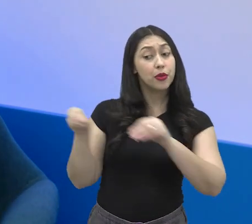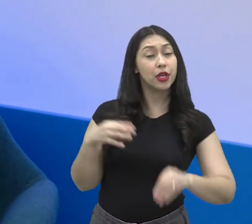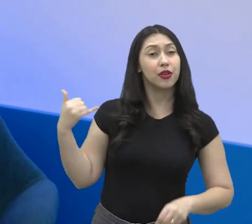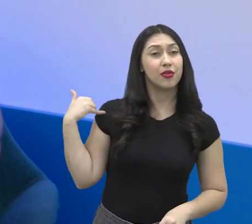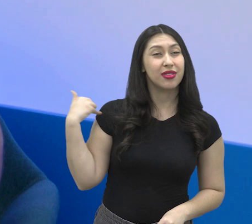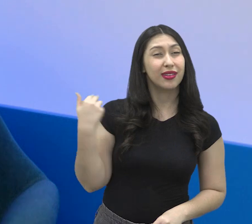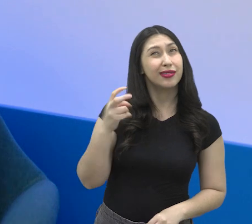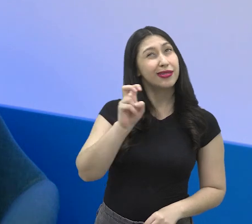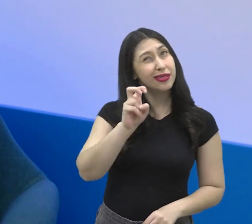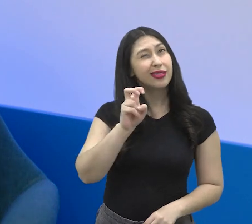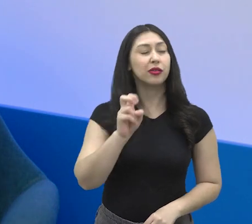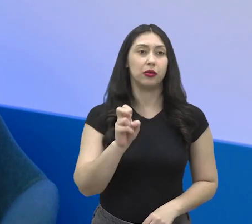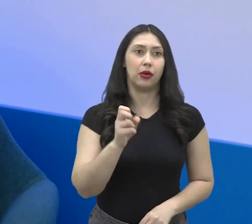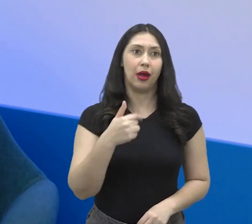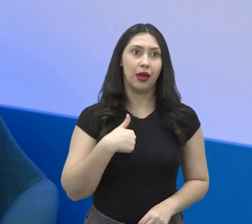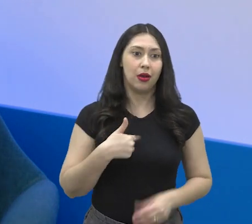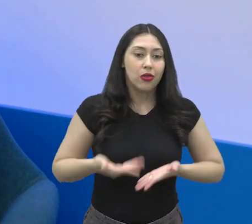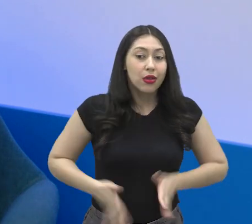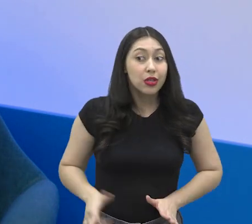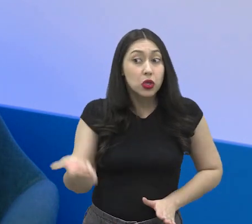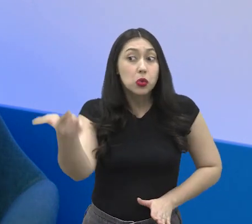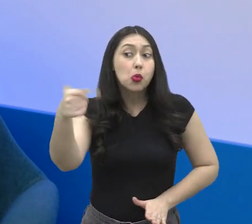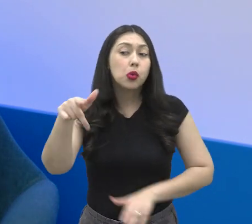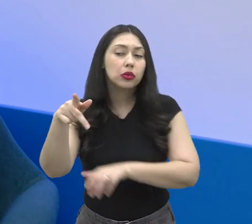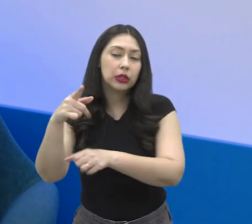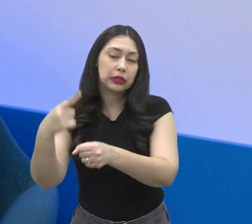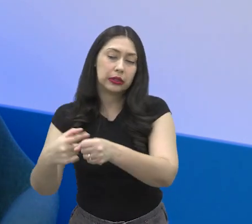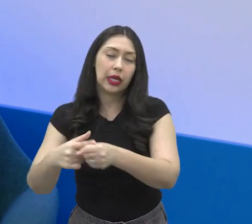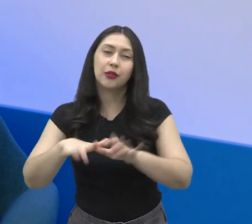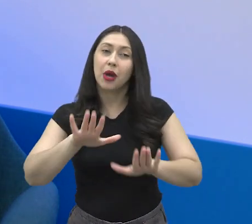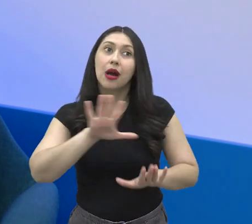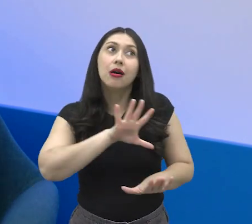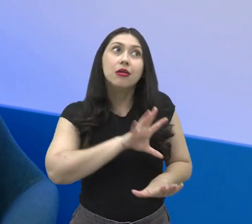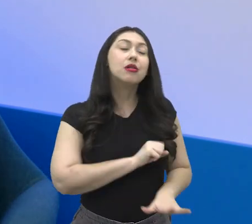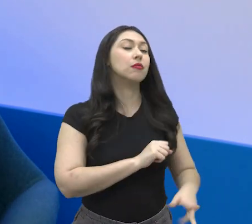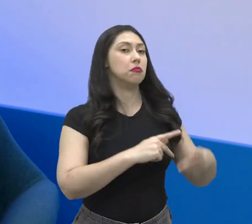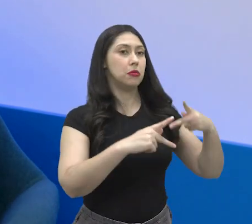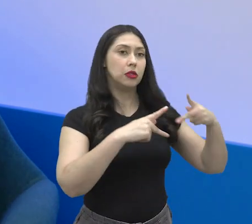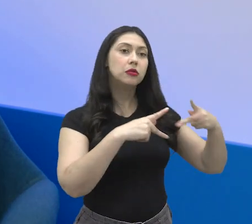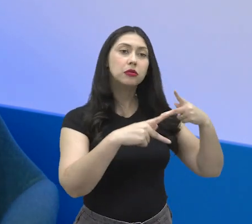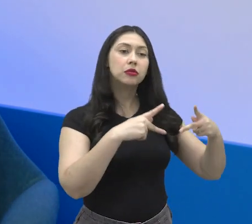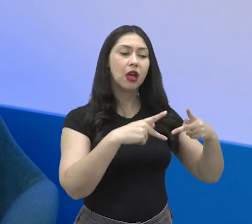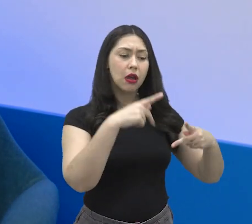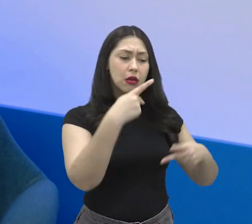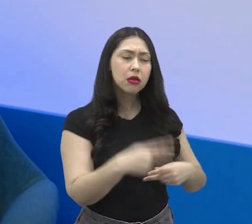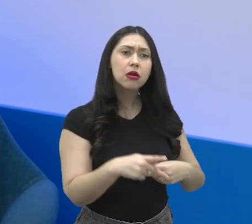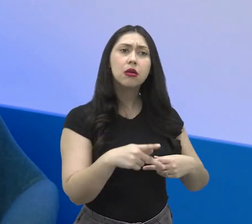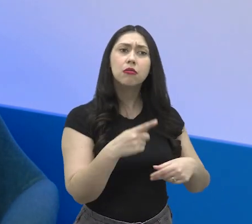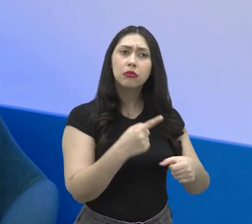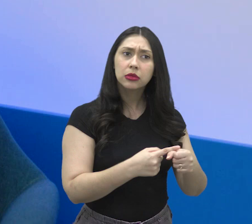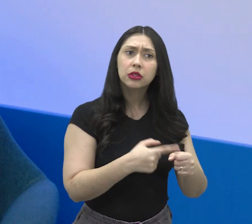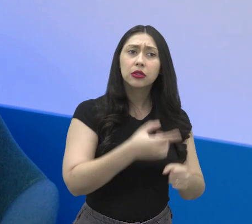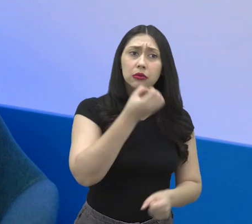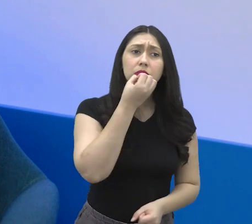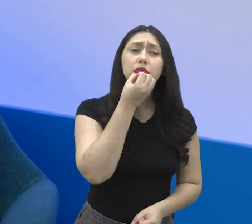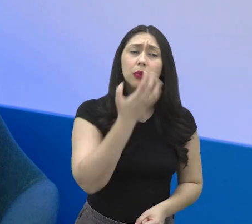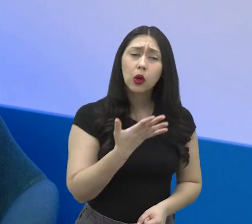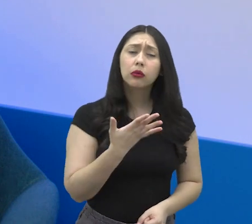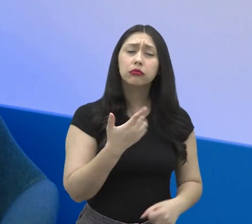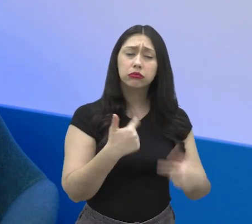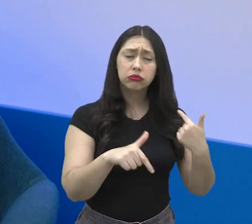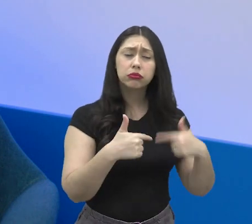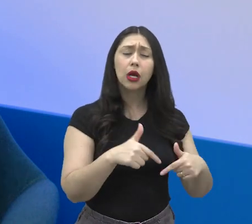né? Sou joseense aí de coração, não nascido aqui, mas São José dos Campos já faz a sua lição de casa.